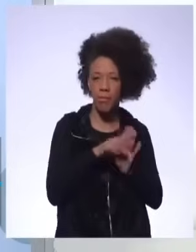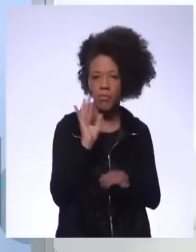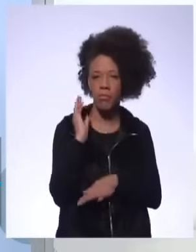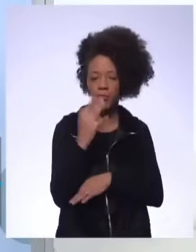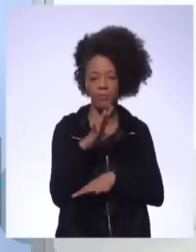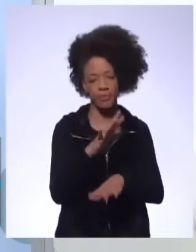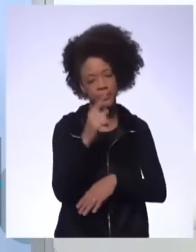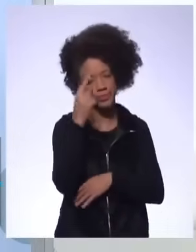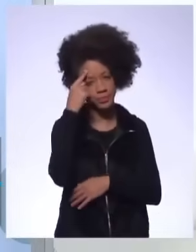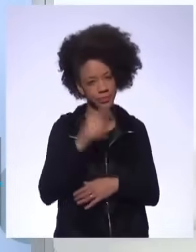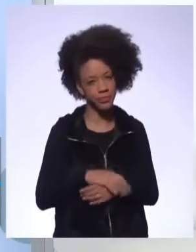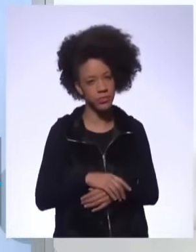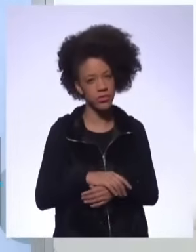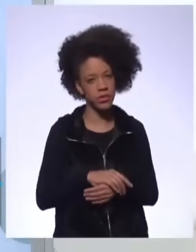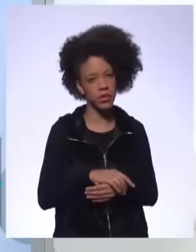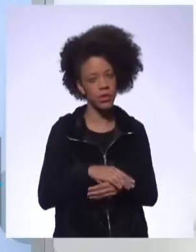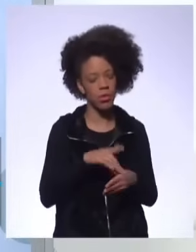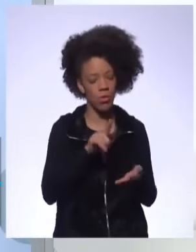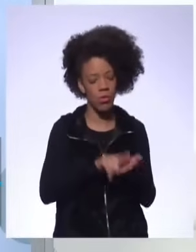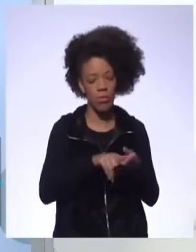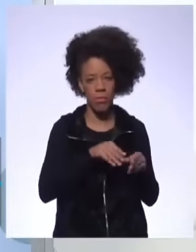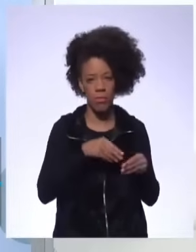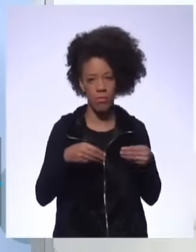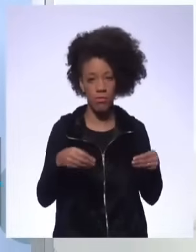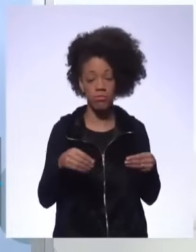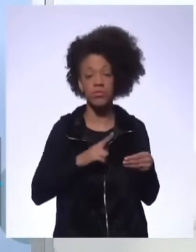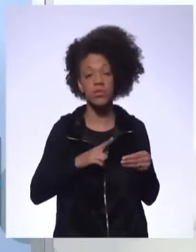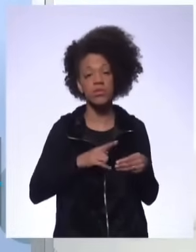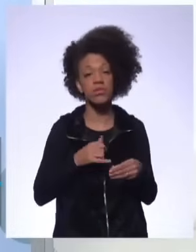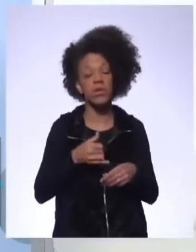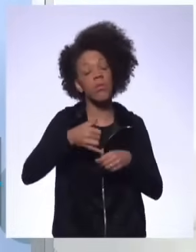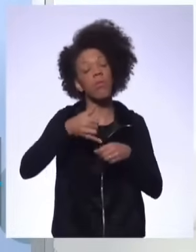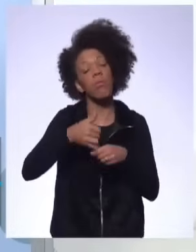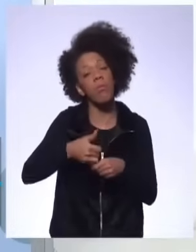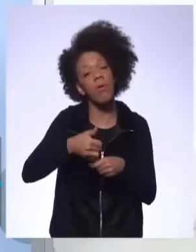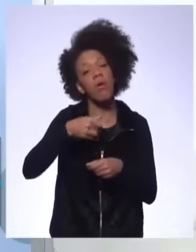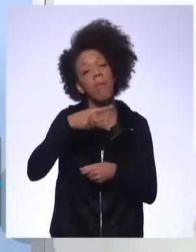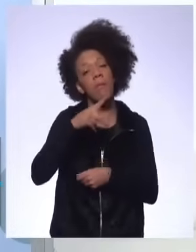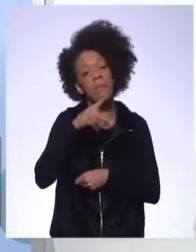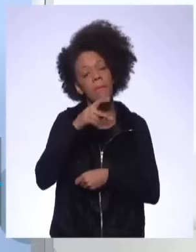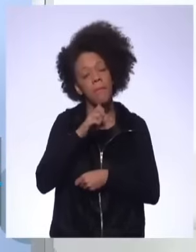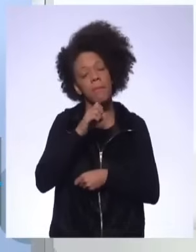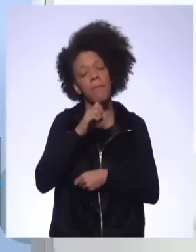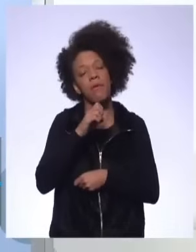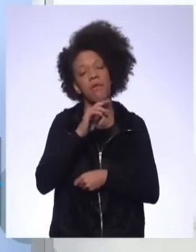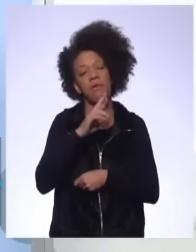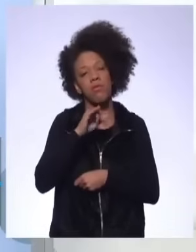plástico, tem o petróleo, que é extraído da natureza. Tá bom? Tudo que a gente utiliza de alguma forma é